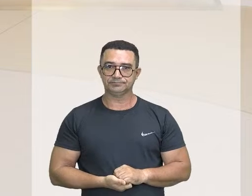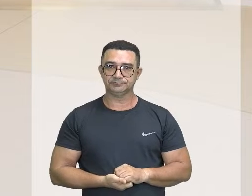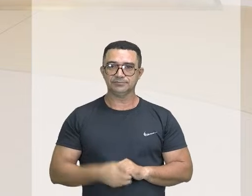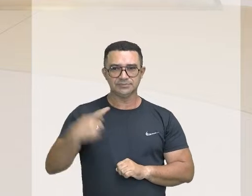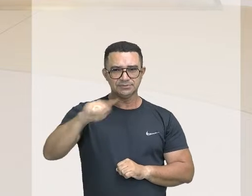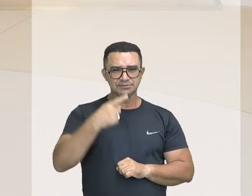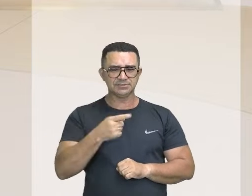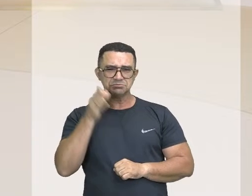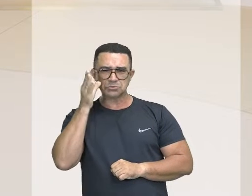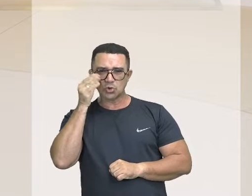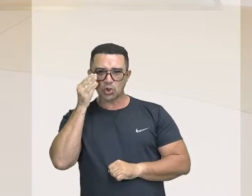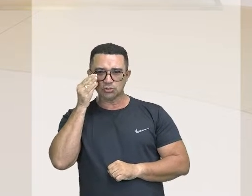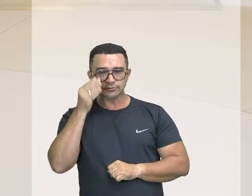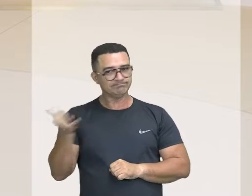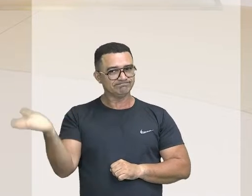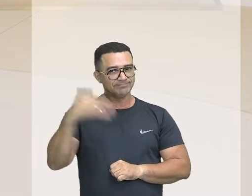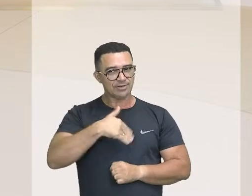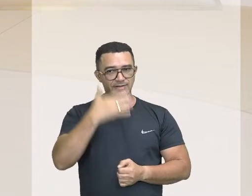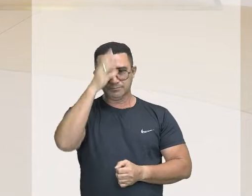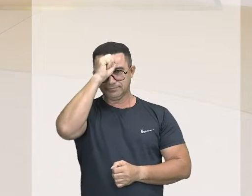ficou curioso, não foi? Então vem com a gente.